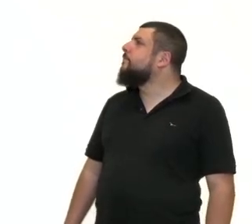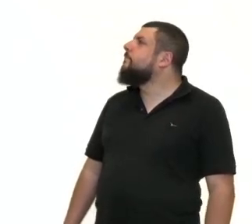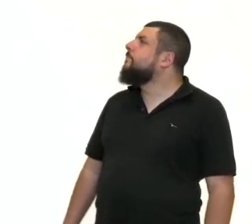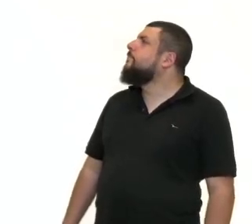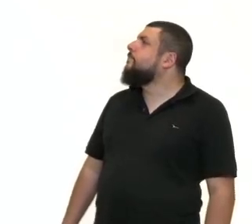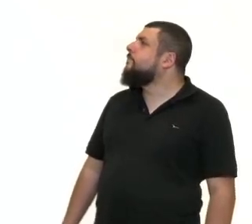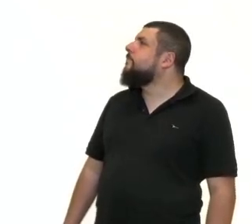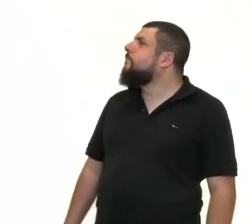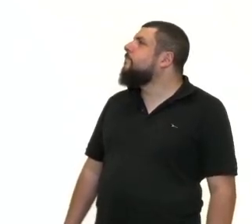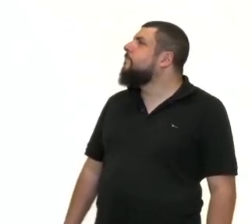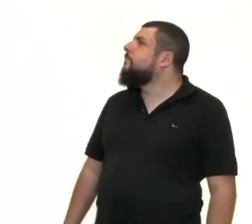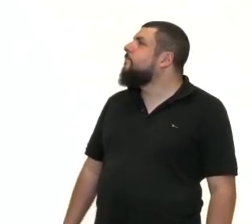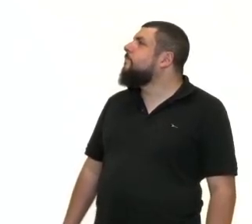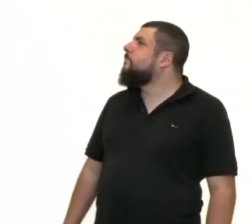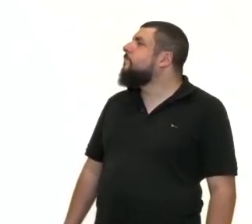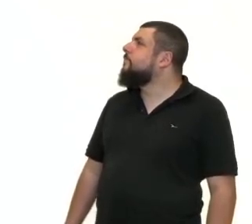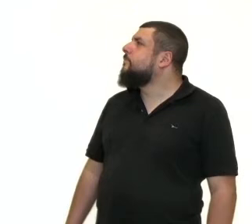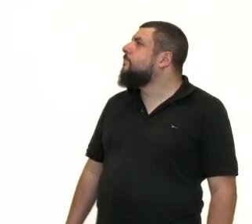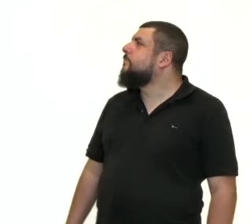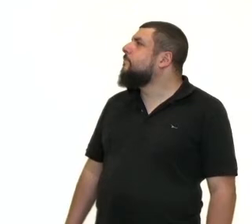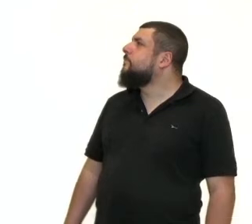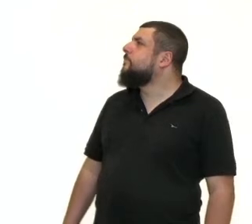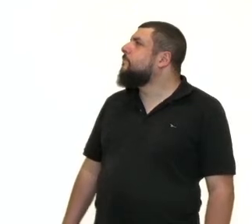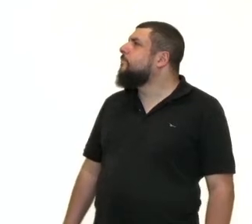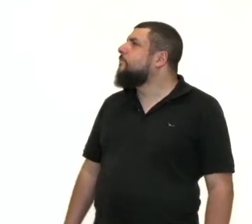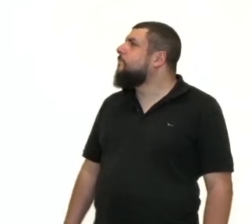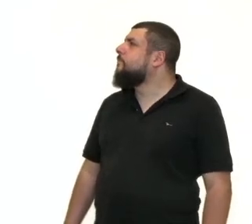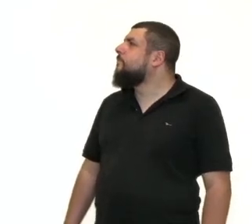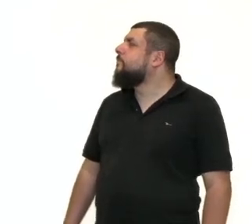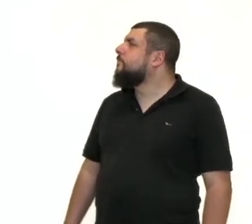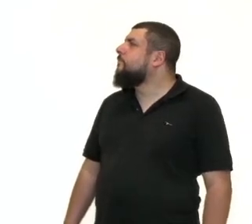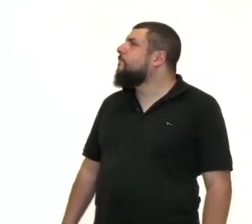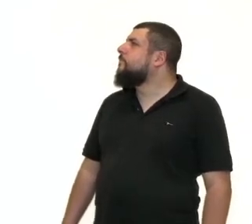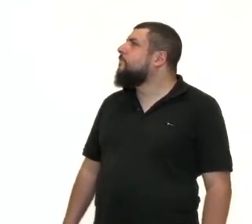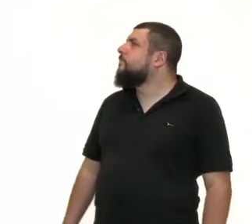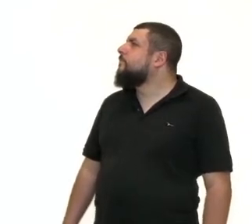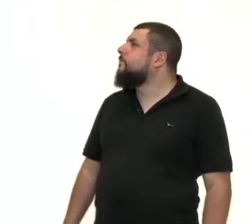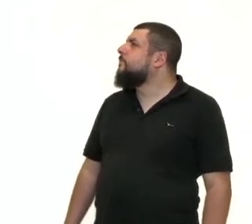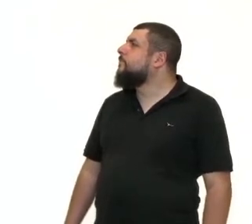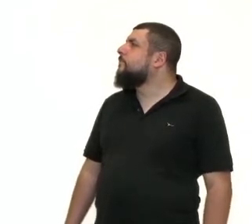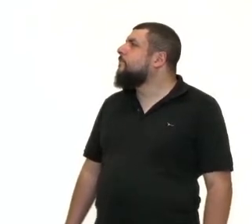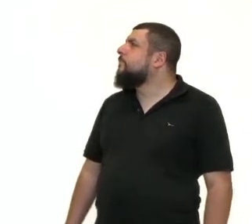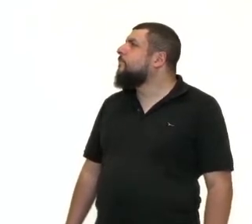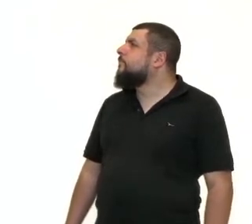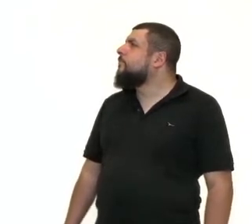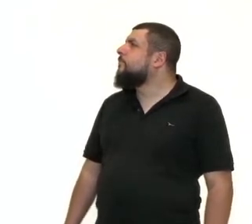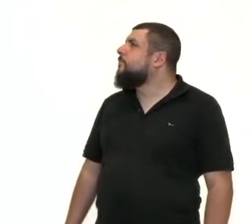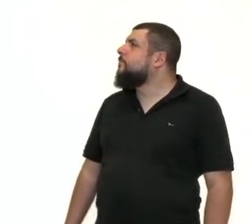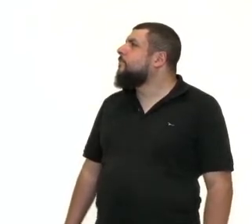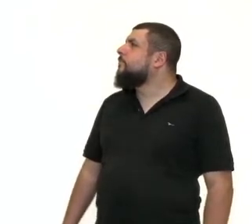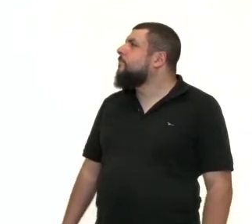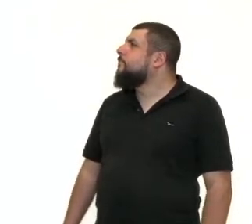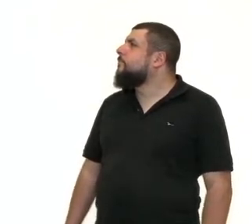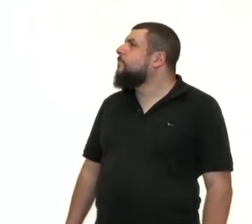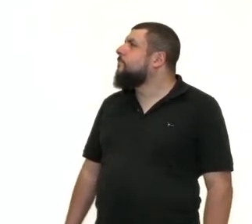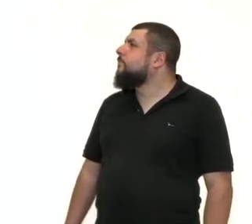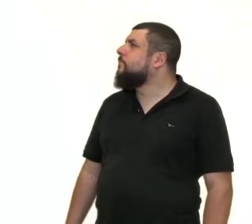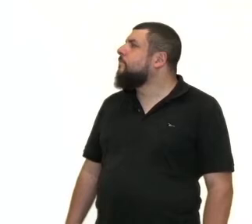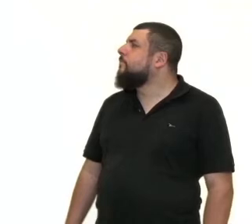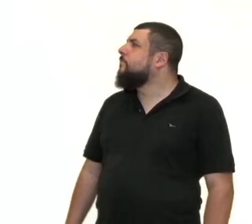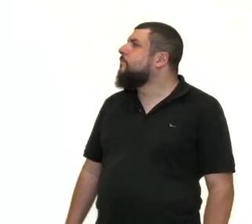por objetos, sem entenderem que tal desejo não é realmente delas. Por isso, é